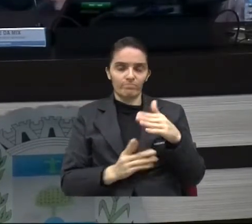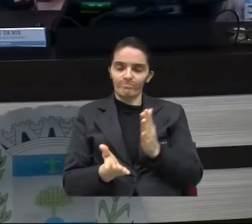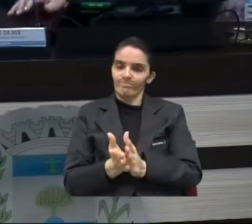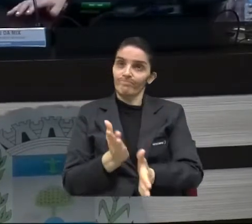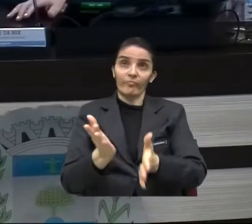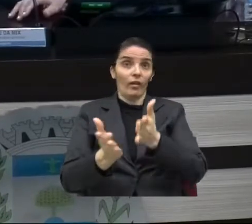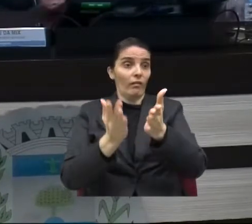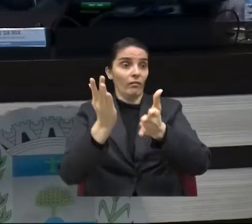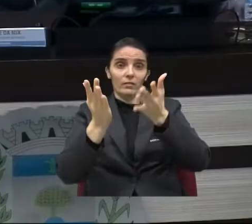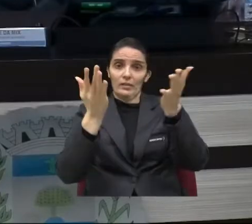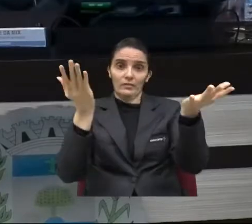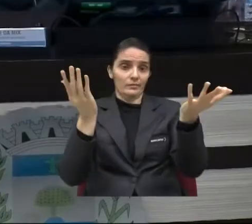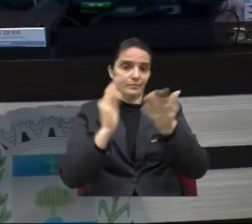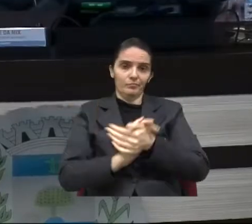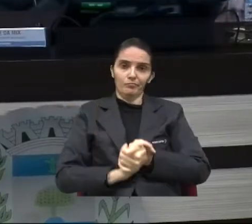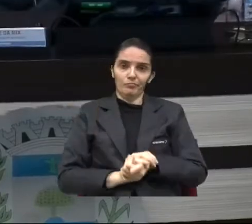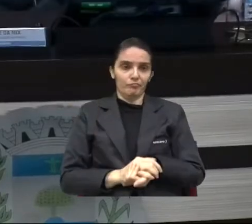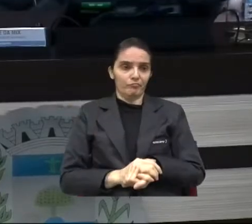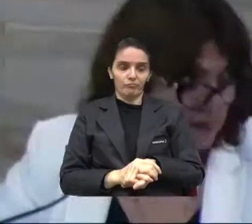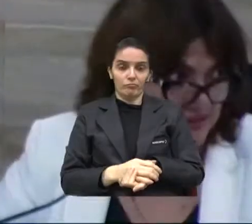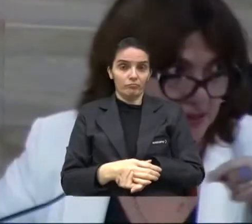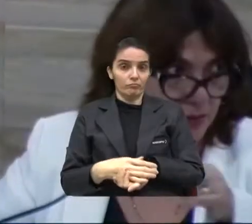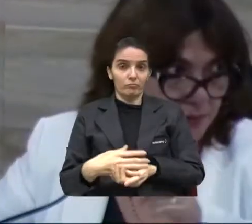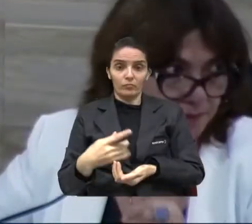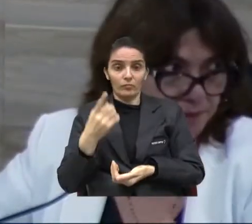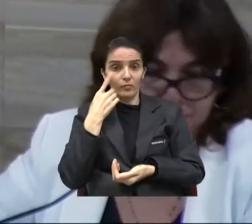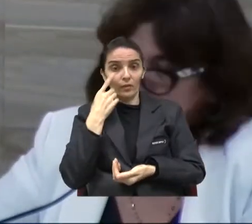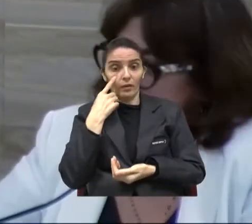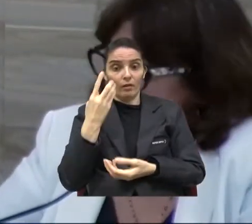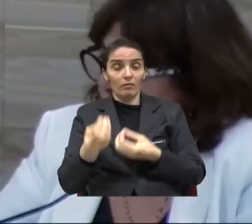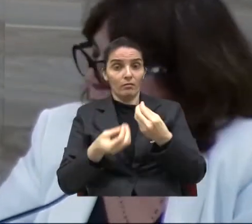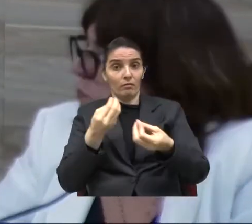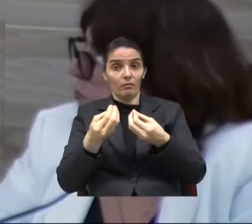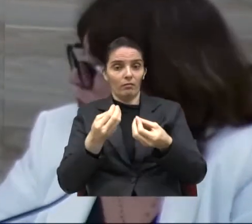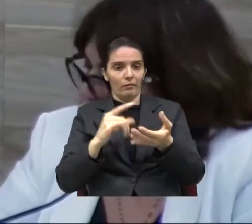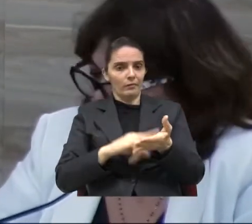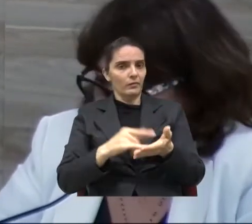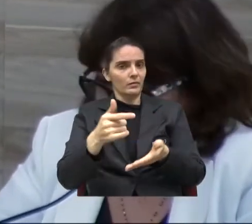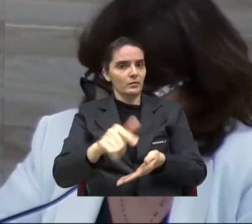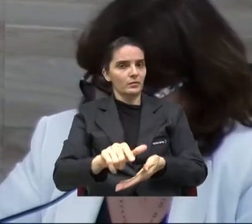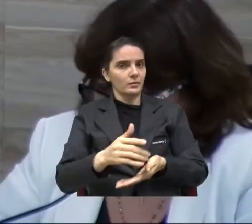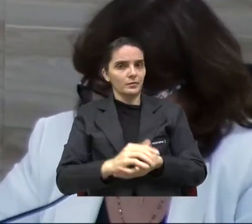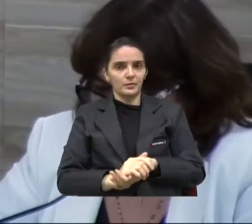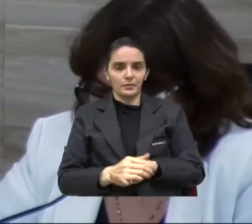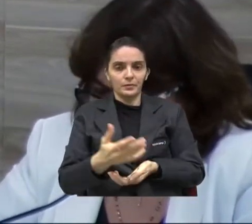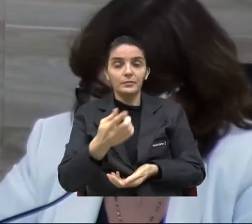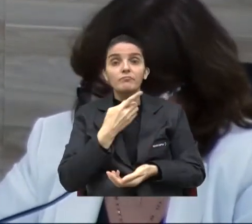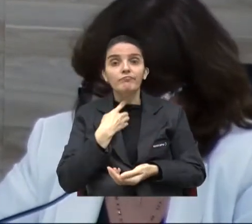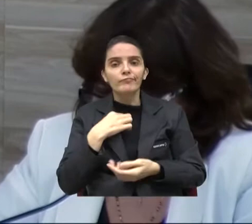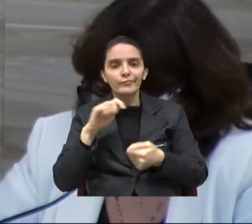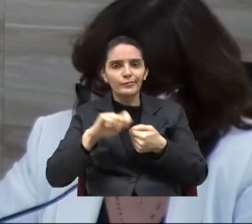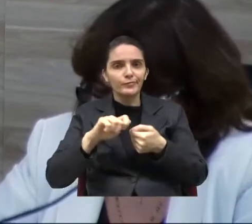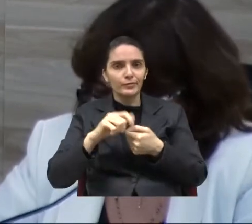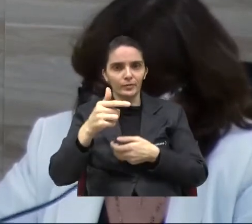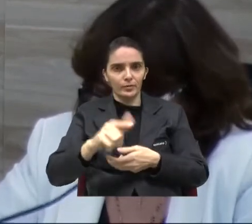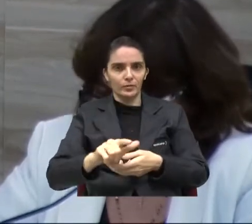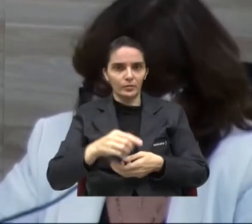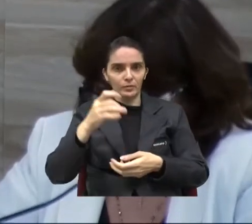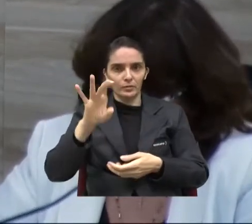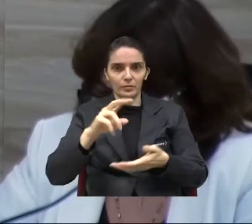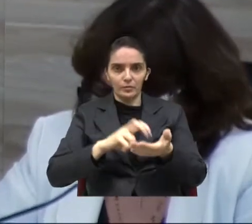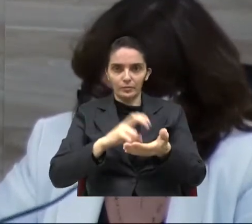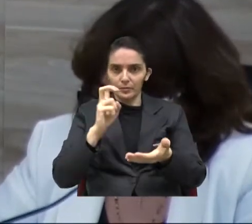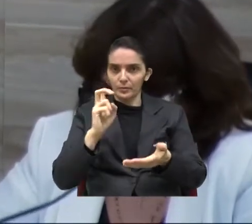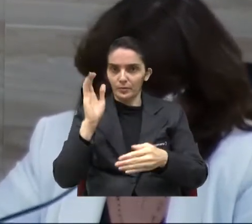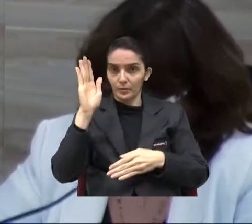eu nunca vi uma sede, uma fome de renovação, né? Em determinado momento, não sei se de manhã, de tarde ou de